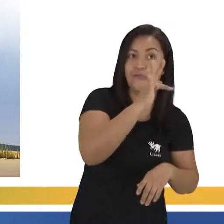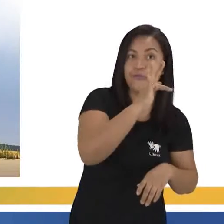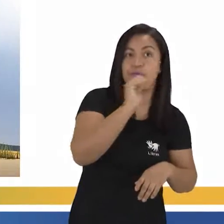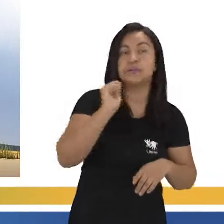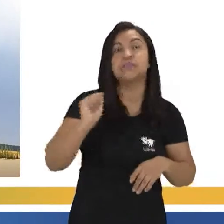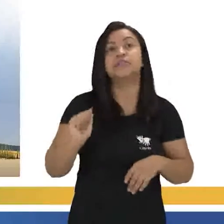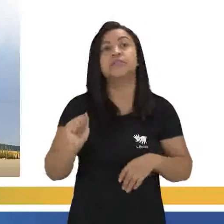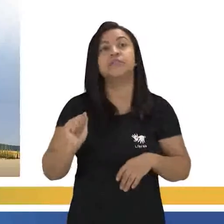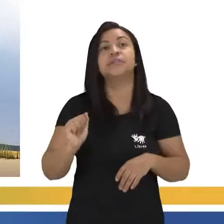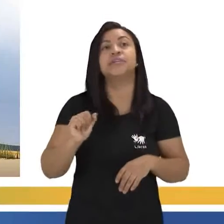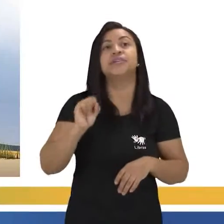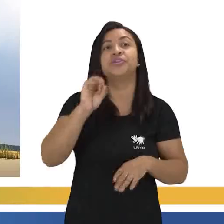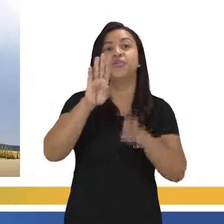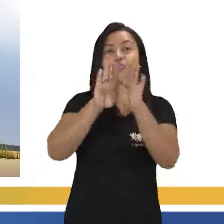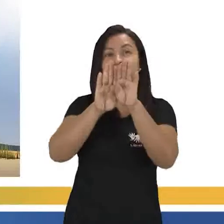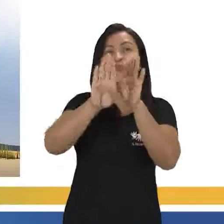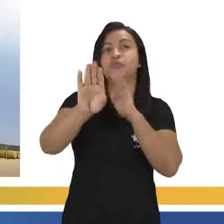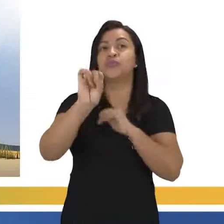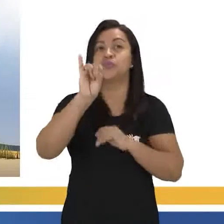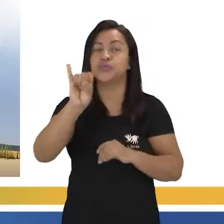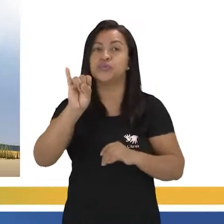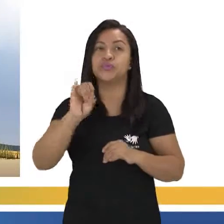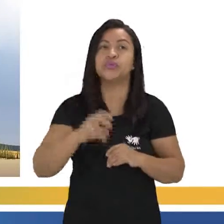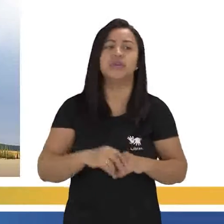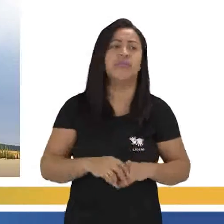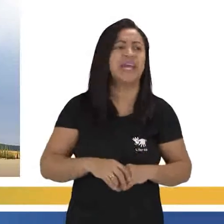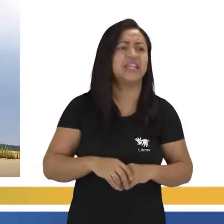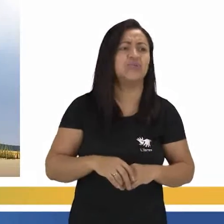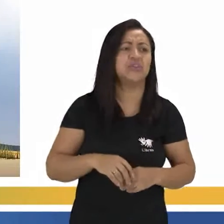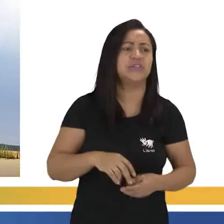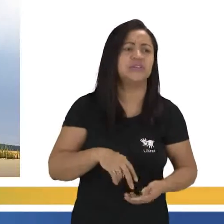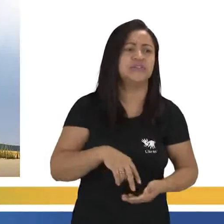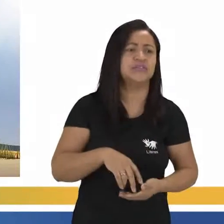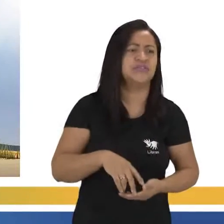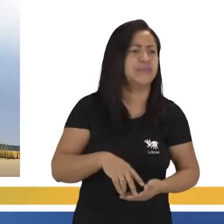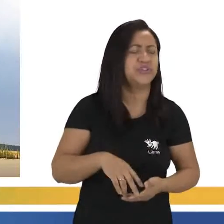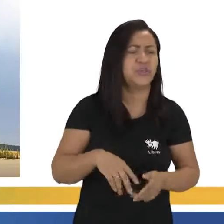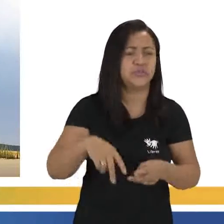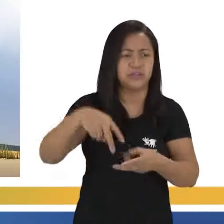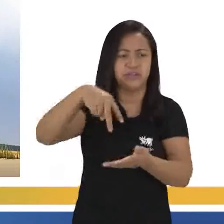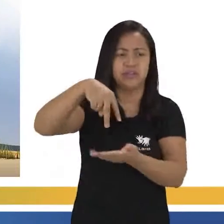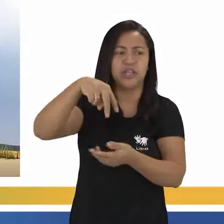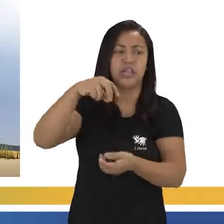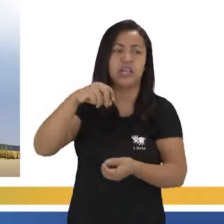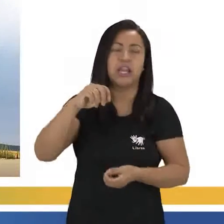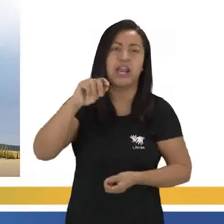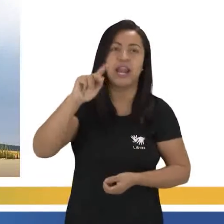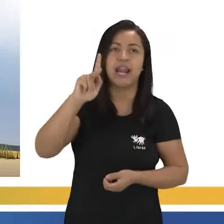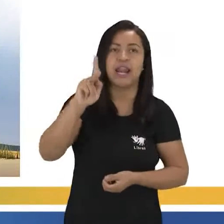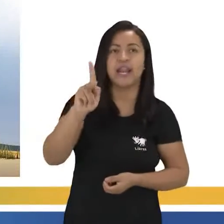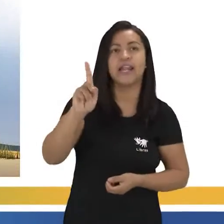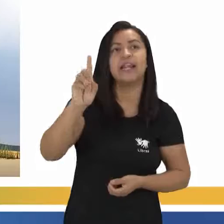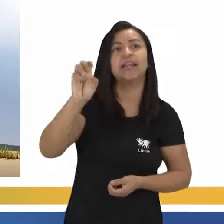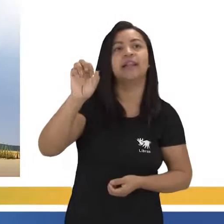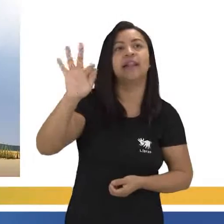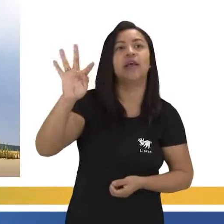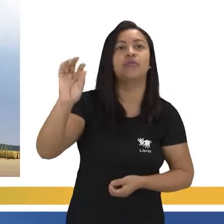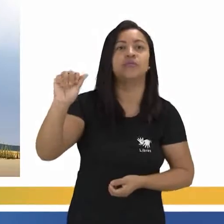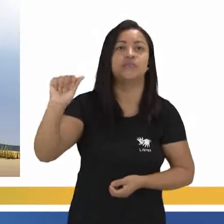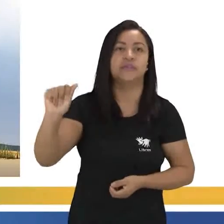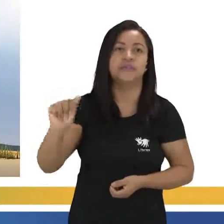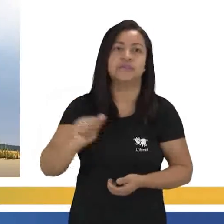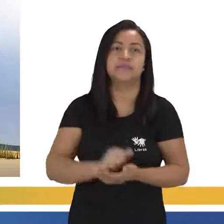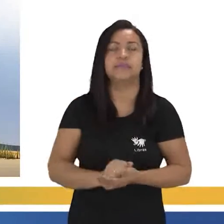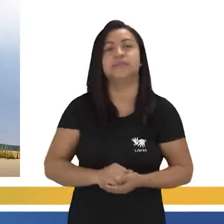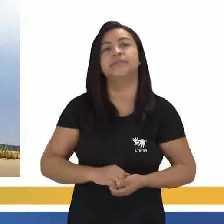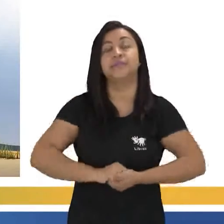tempo, certo? Então, tá aí a equação, ó, impulso, certo? Que é medida em newton segundo, a força que é medida em newtons e o tempo que é